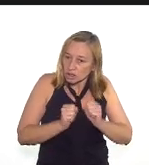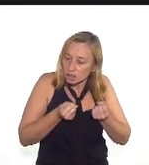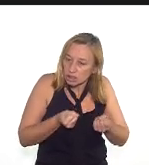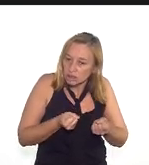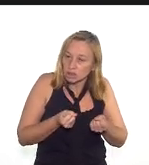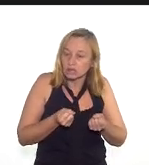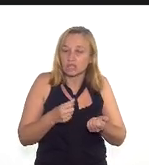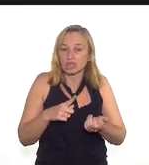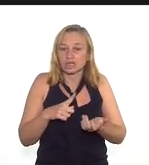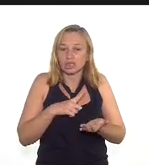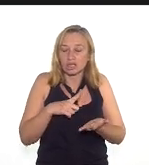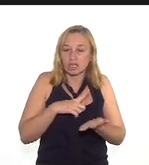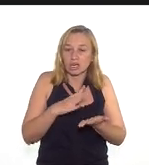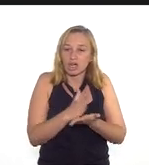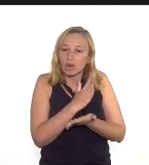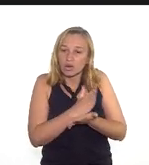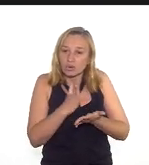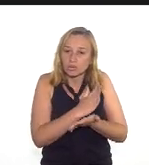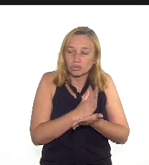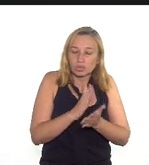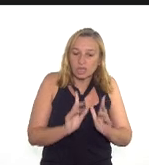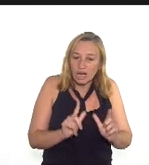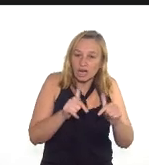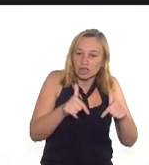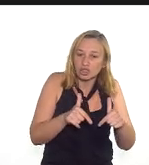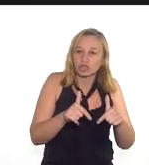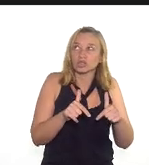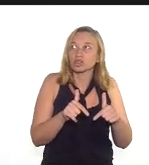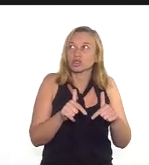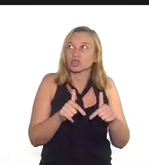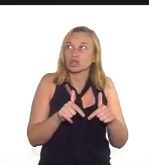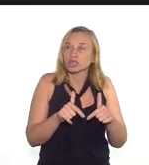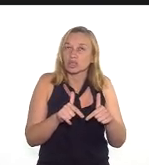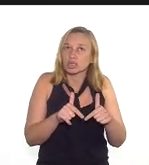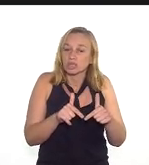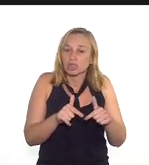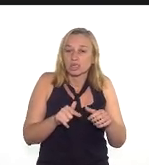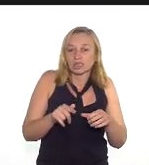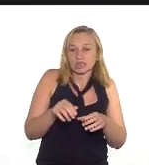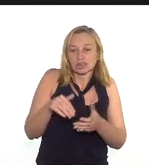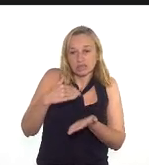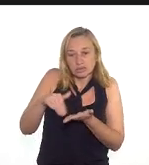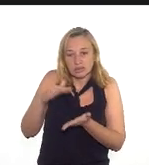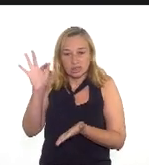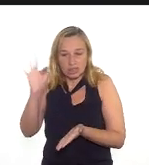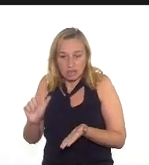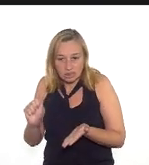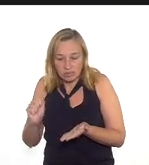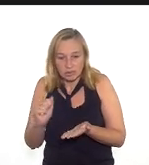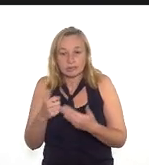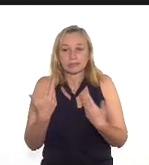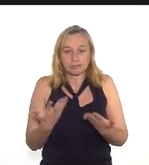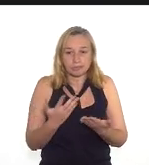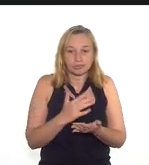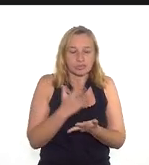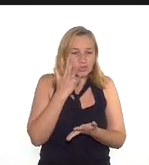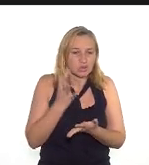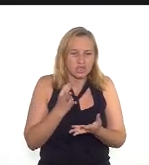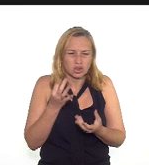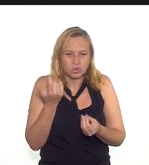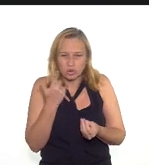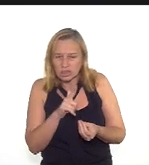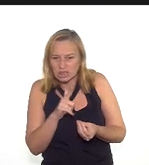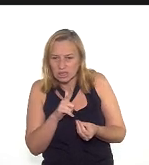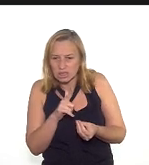garantir algumas funções para a Secretaria de Fazenda. Não sei se eu estou conseguindo, acho que